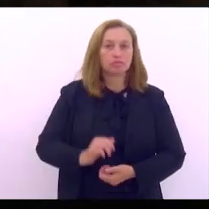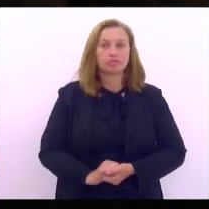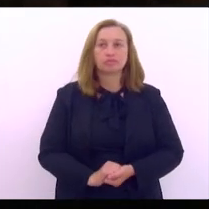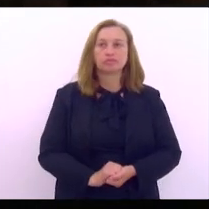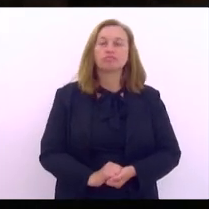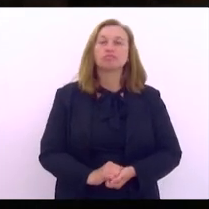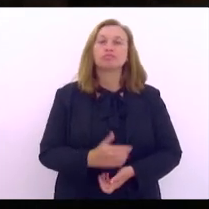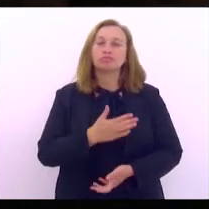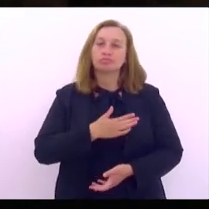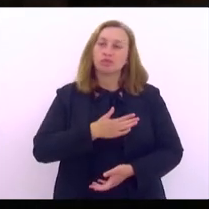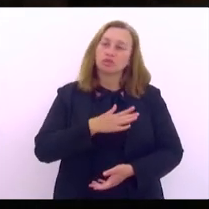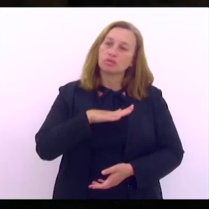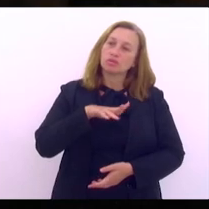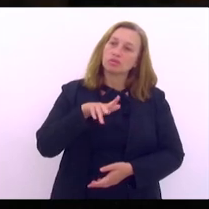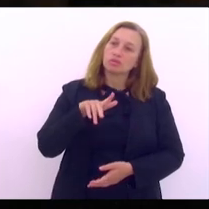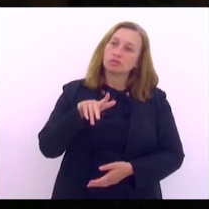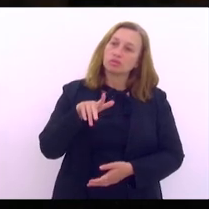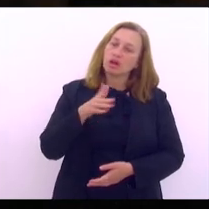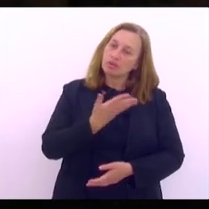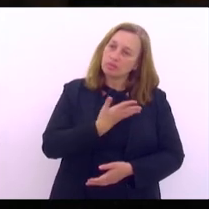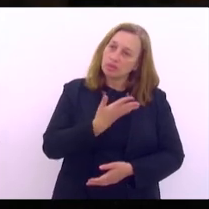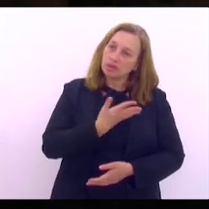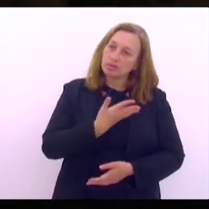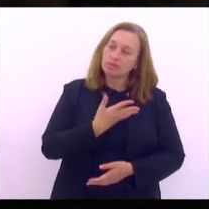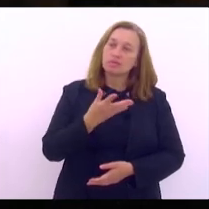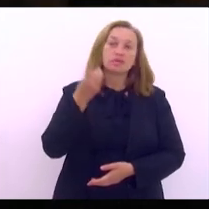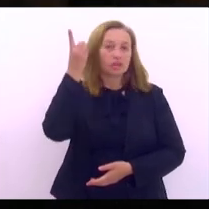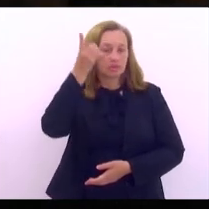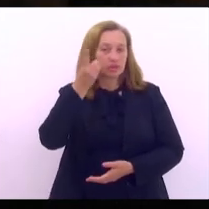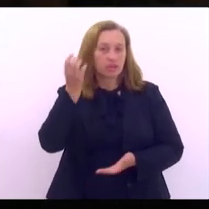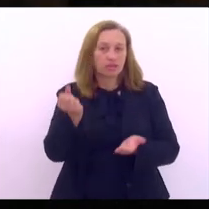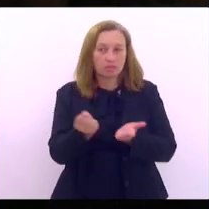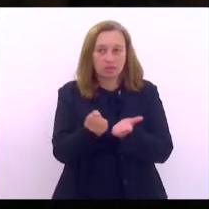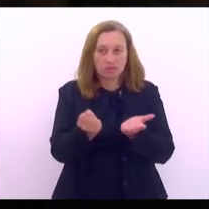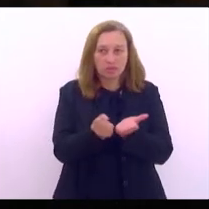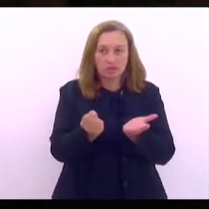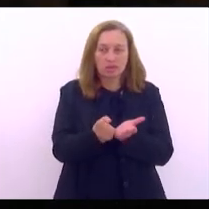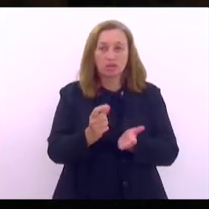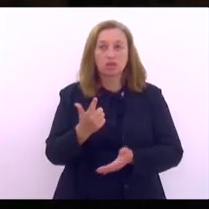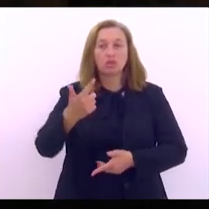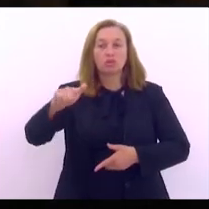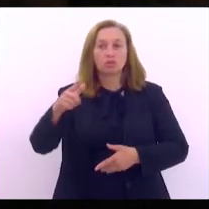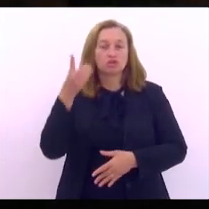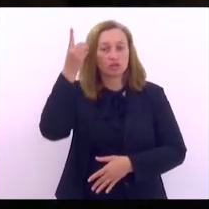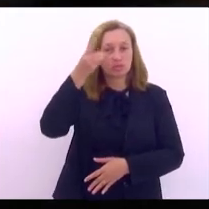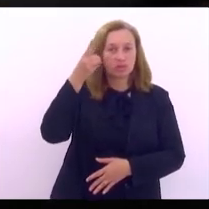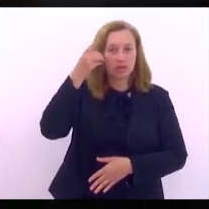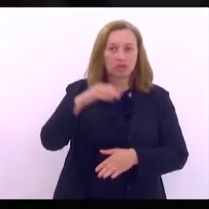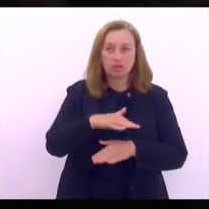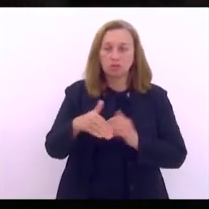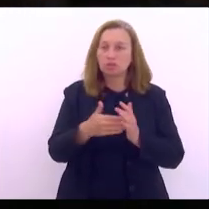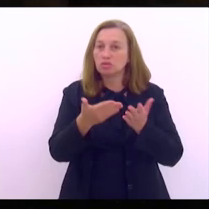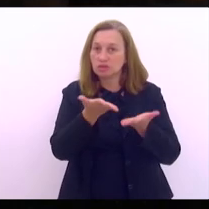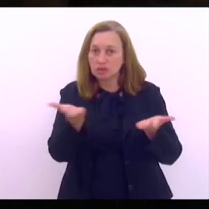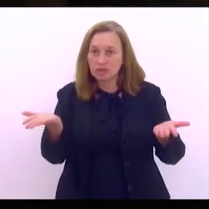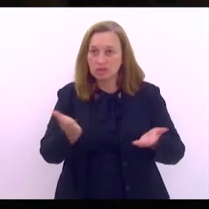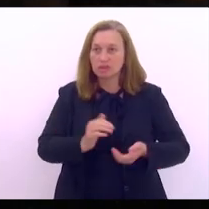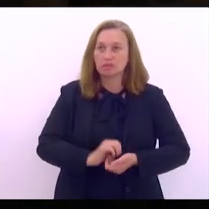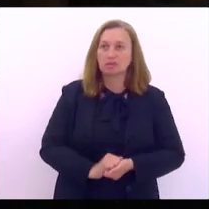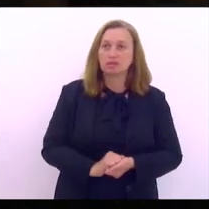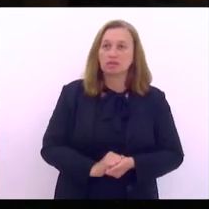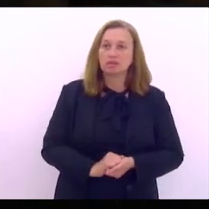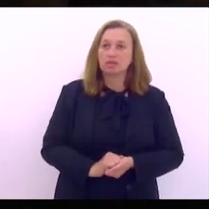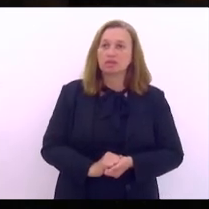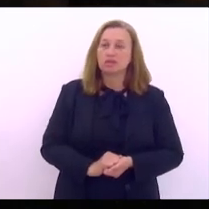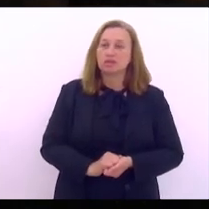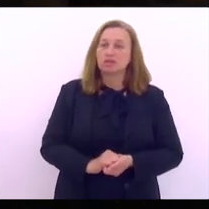meu irmão querido, deputado Samuel Malafaia, demais deputados, senhoras e senhores, o que me traz